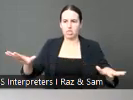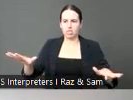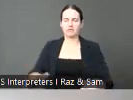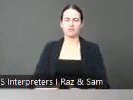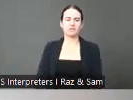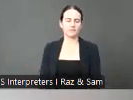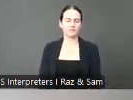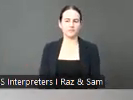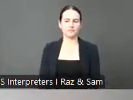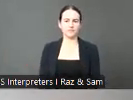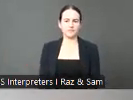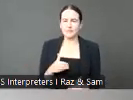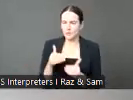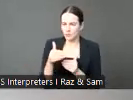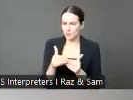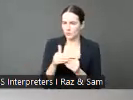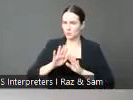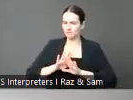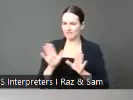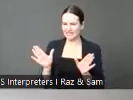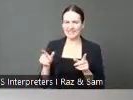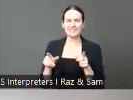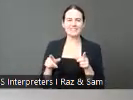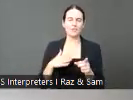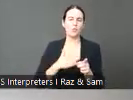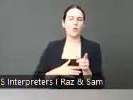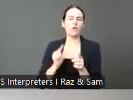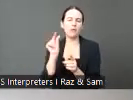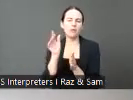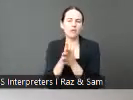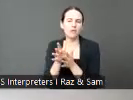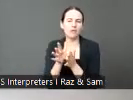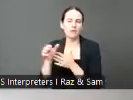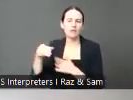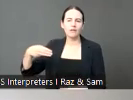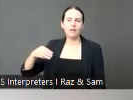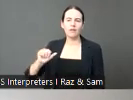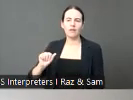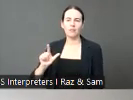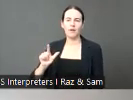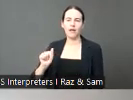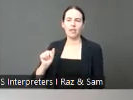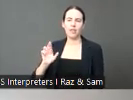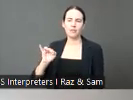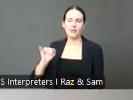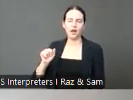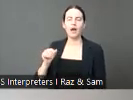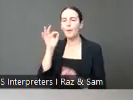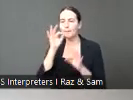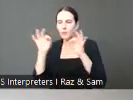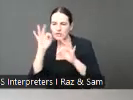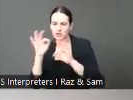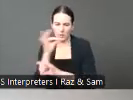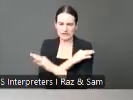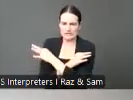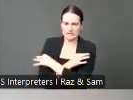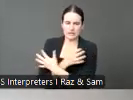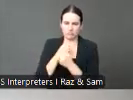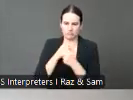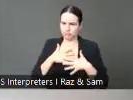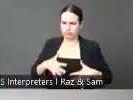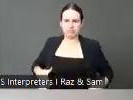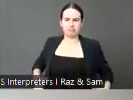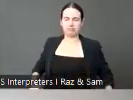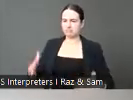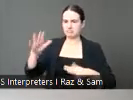Simplesmente para concluirmos, no caso da malária, progredimos um pouquinho mais rápido e recuperamos uma capacidade que o